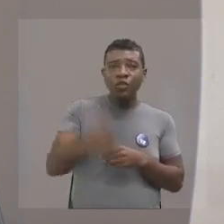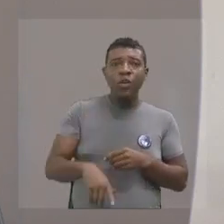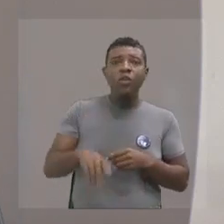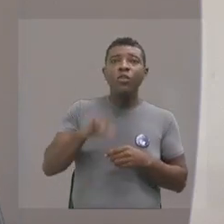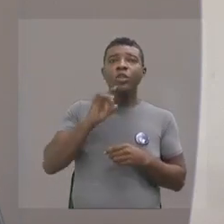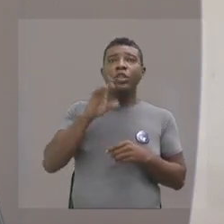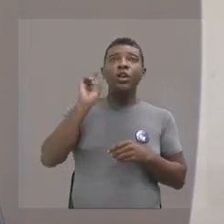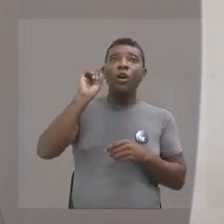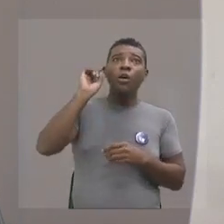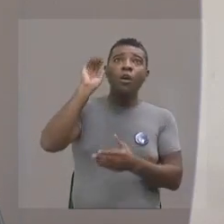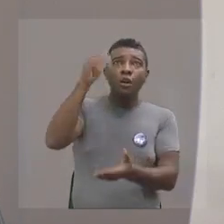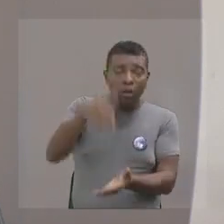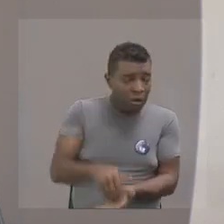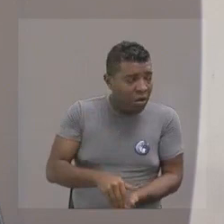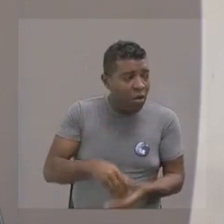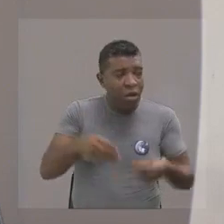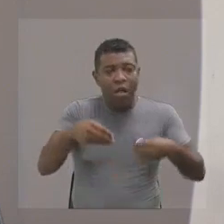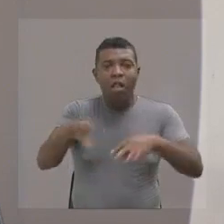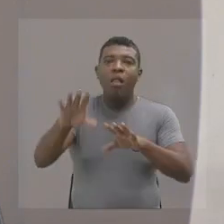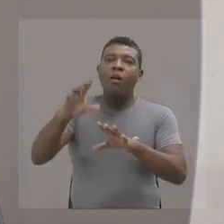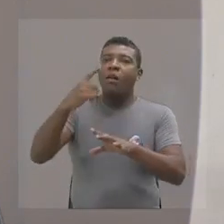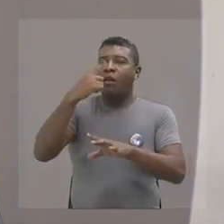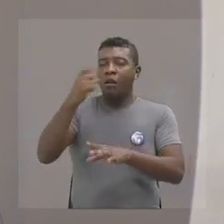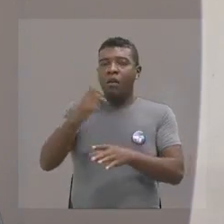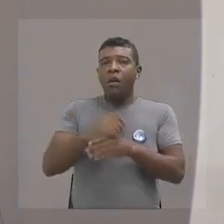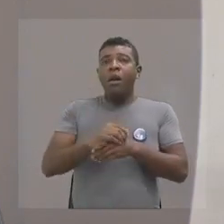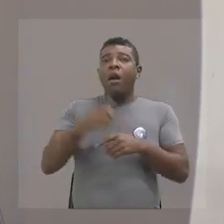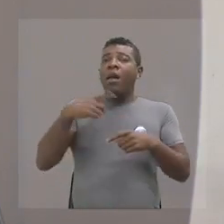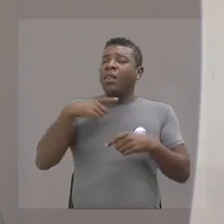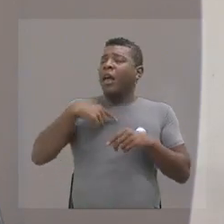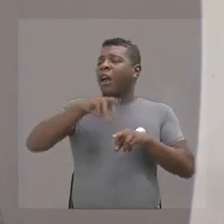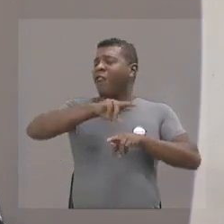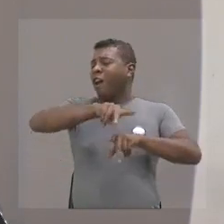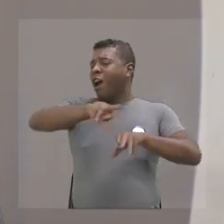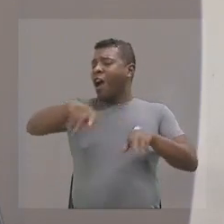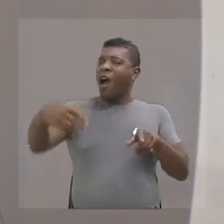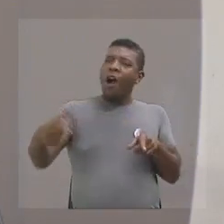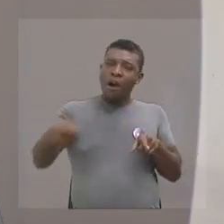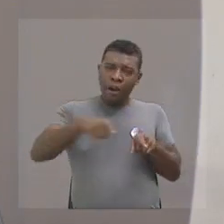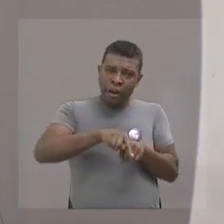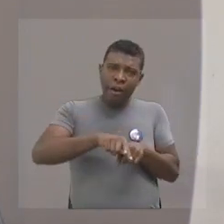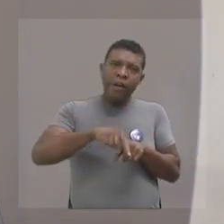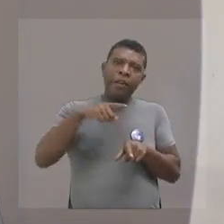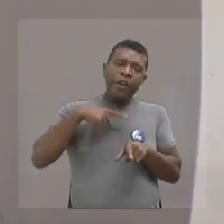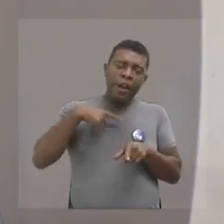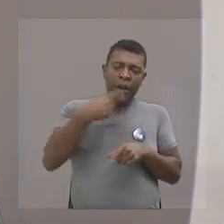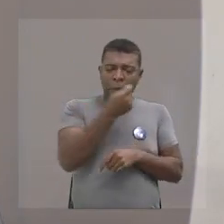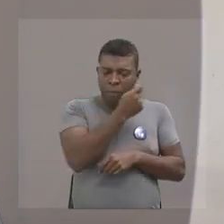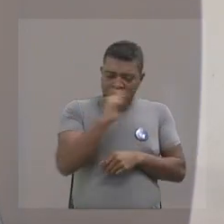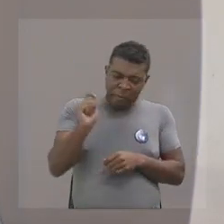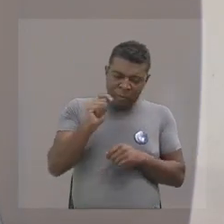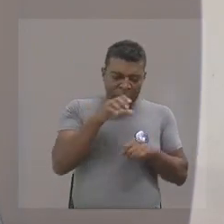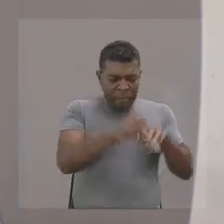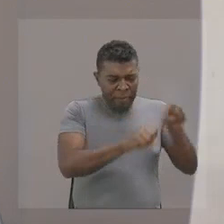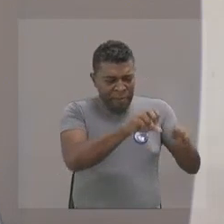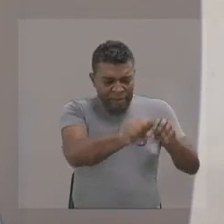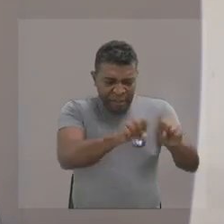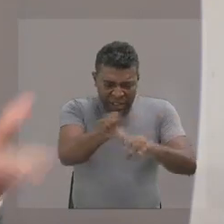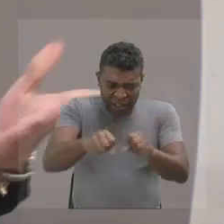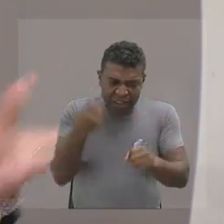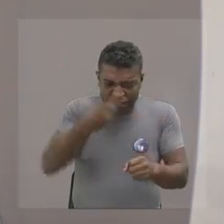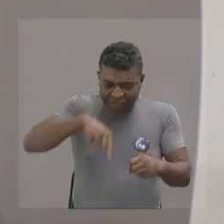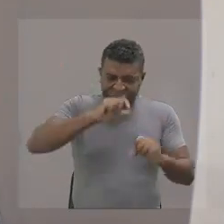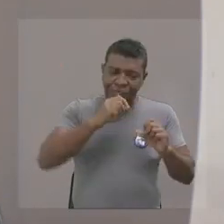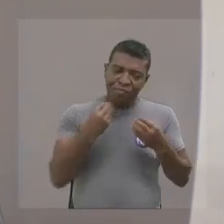é e aí nessa cadeia nós temos diversos parceiros volta a dizer nesses associações de catadores que a gente tem fortalecido mas também outras